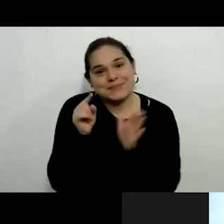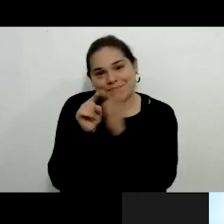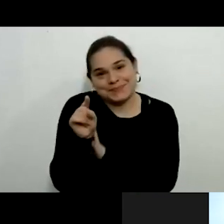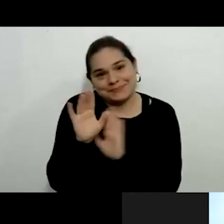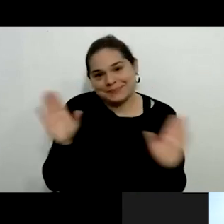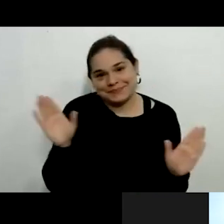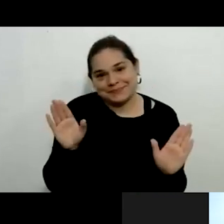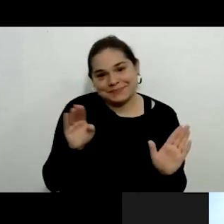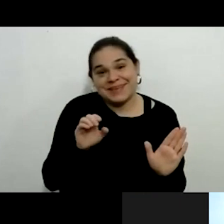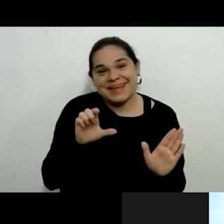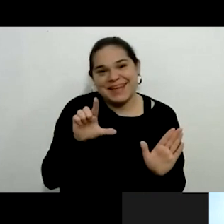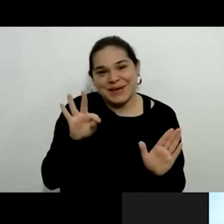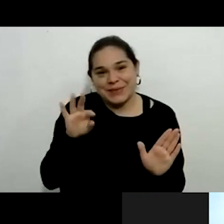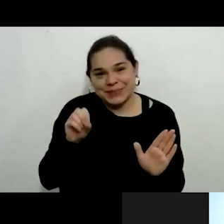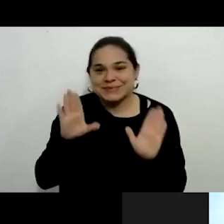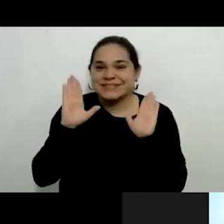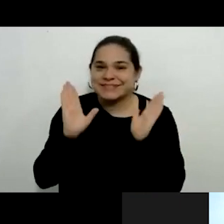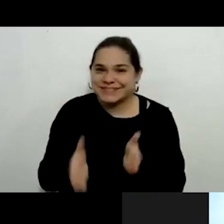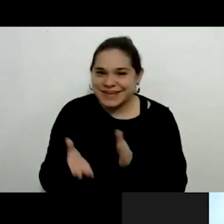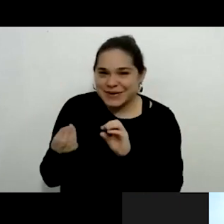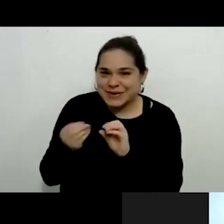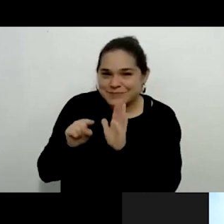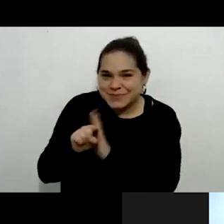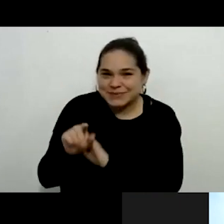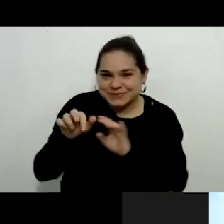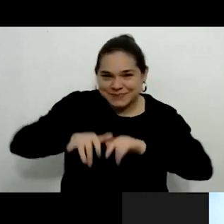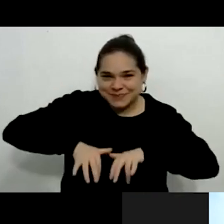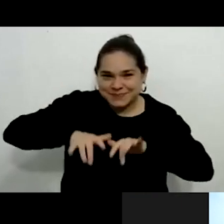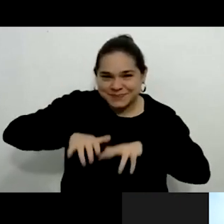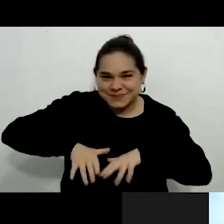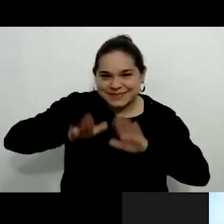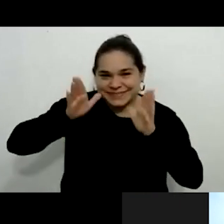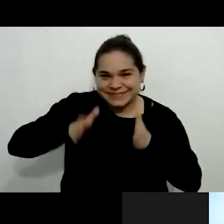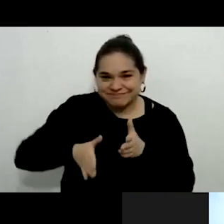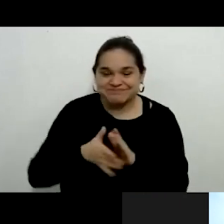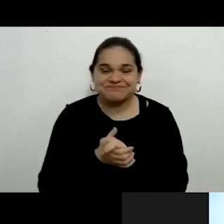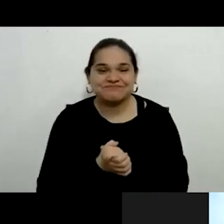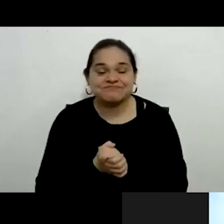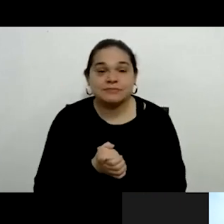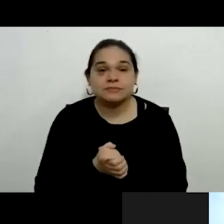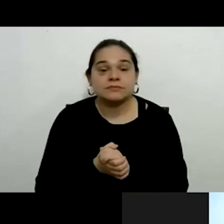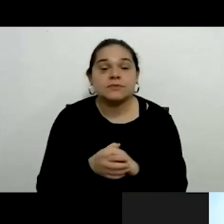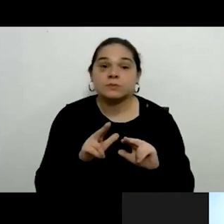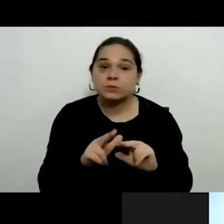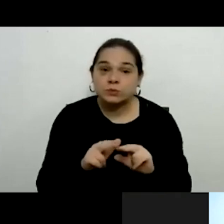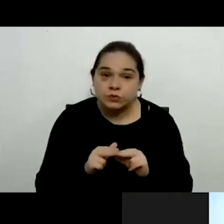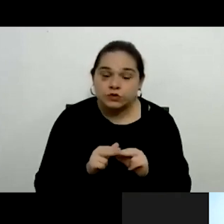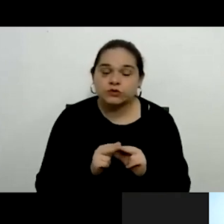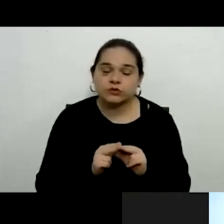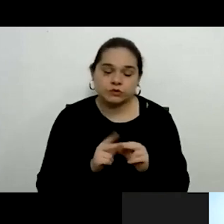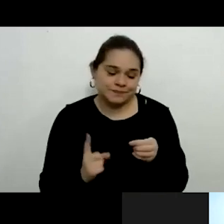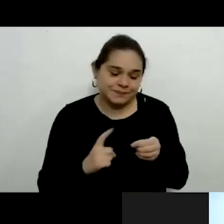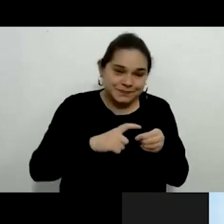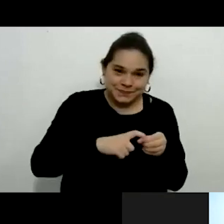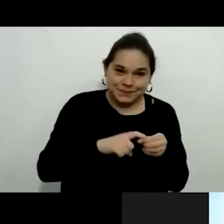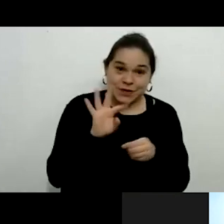já colocou até ali no chat a mesma pergunta que você, só que por isso que foi fechado com a TopMed, essa parceria que eles